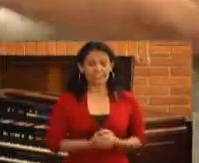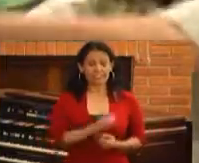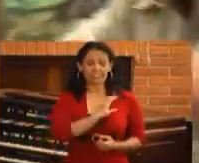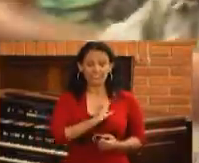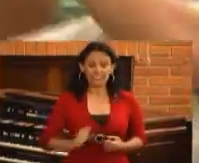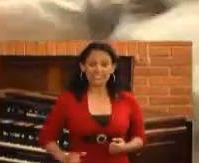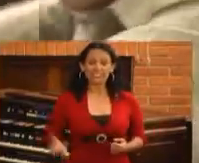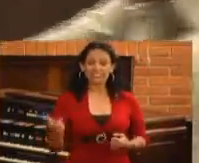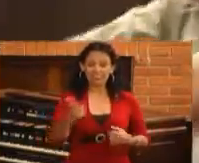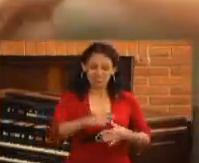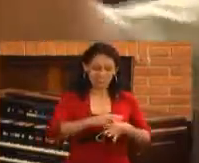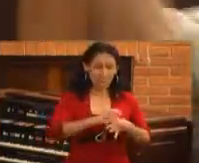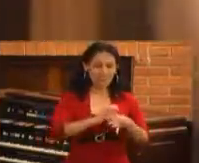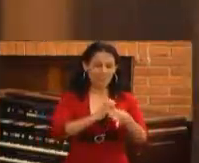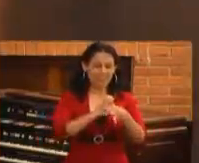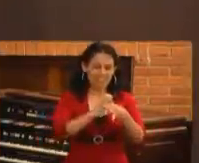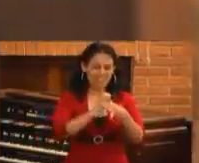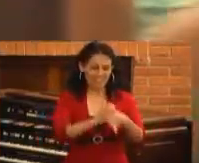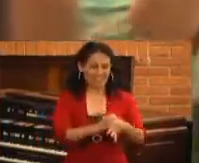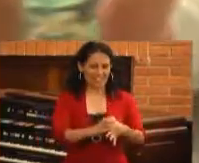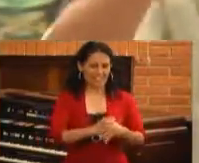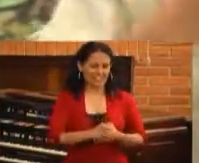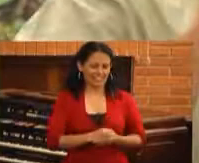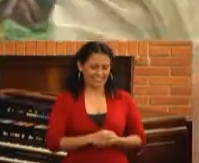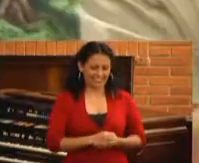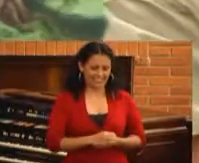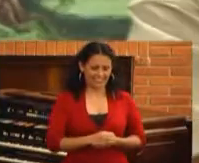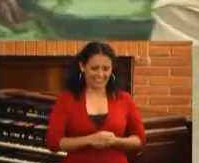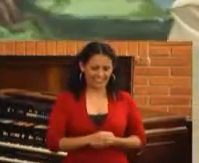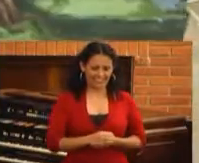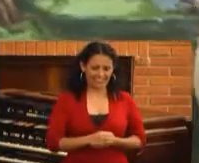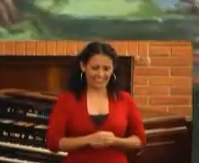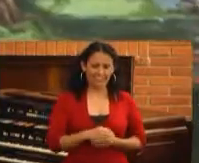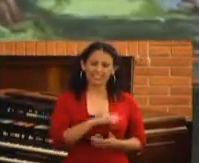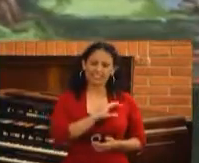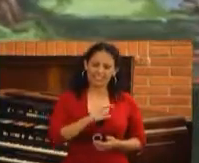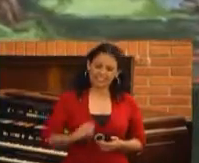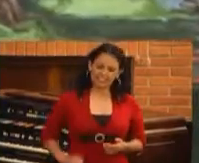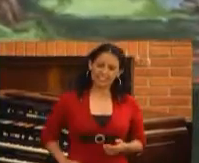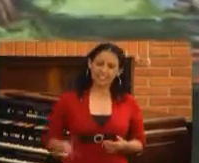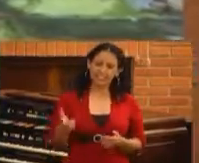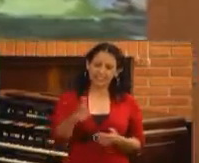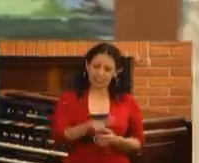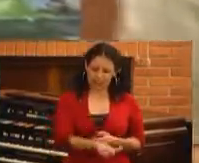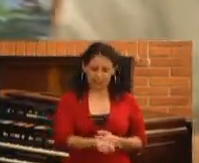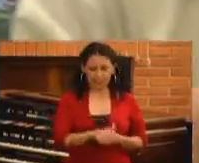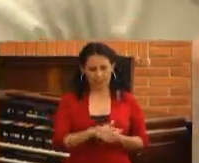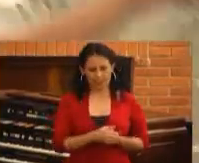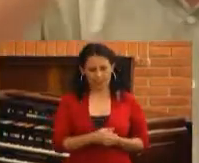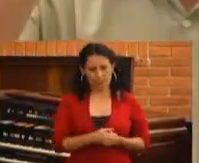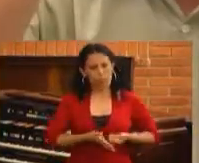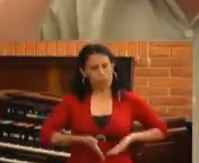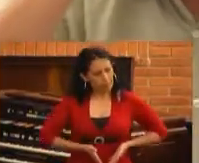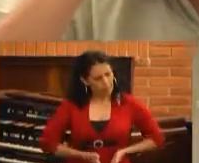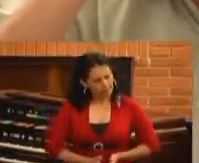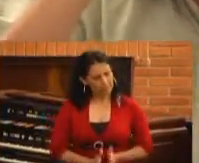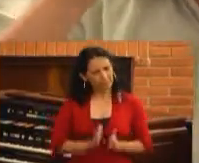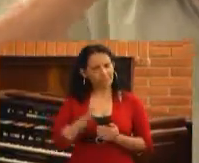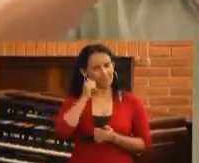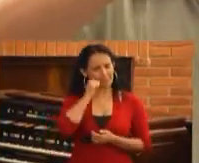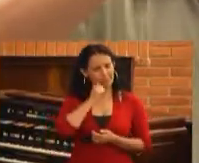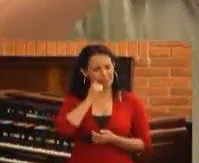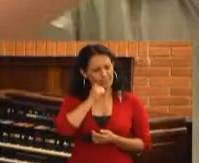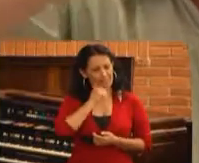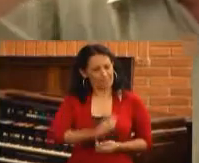apalpamos, seguramos, vimos. Esta vida que se manifestou é a vida em carne de Jesus. Por favor, isto aqui